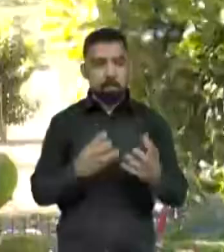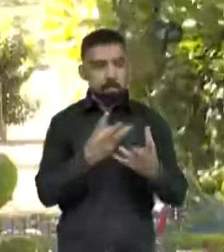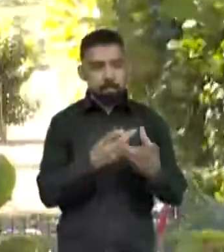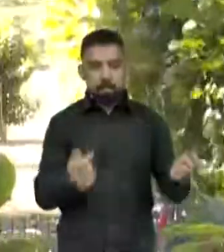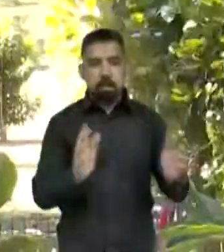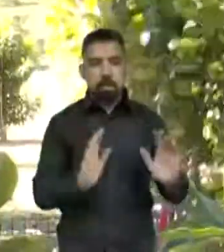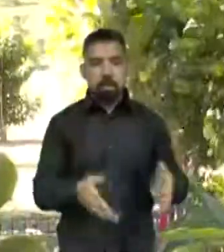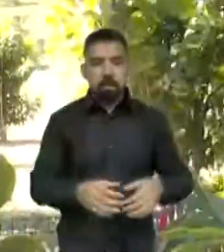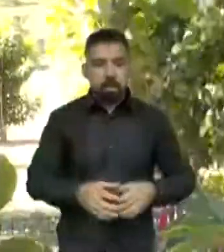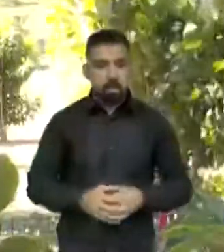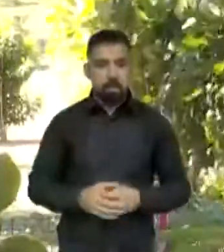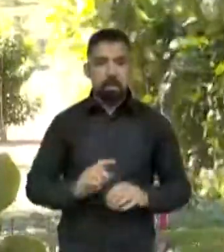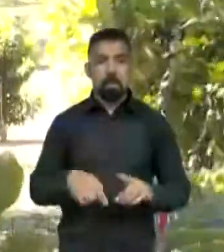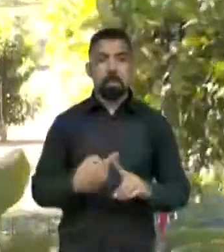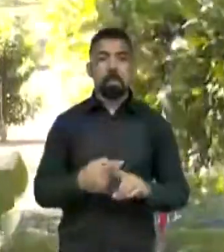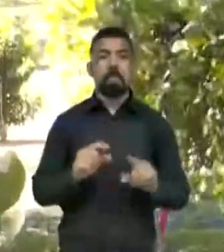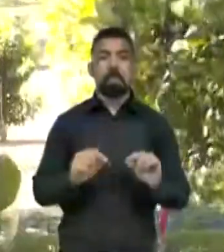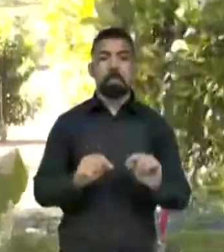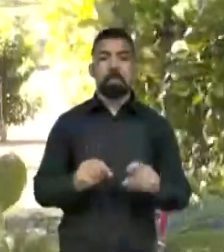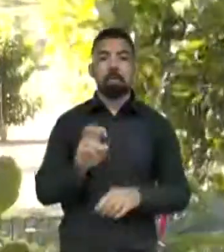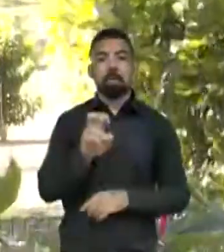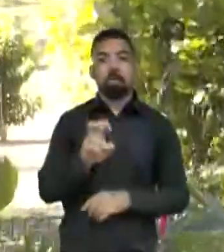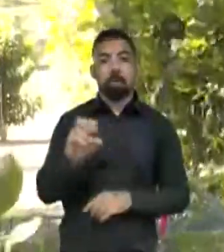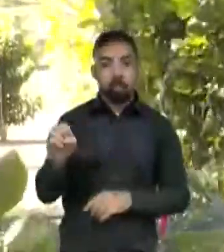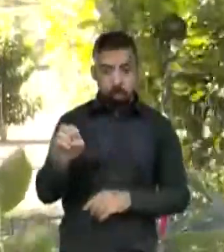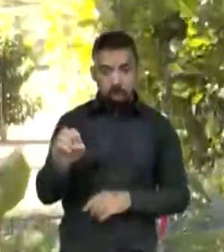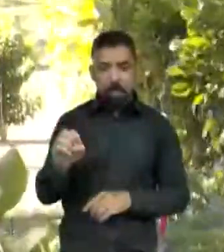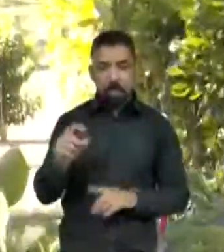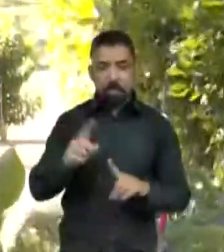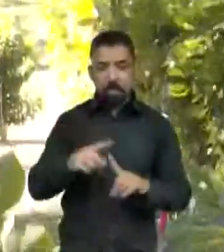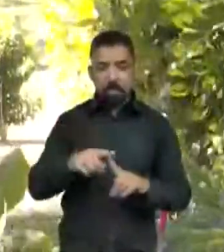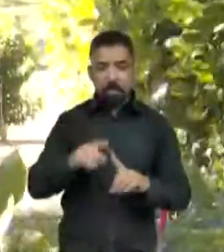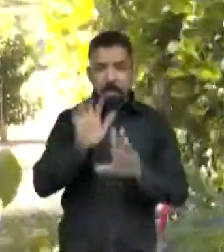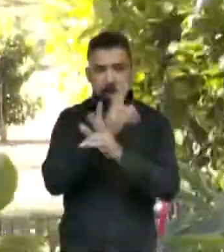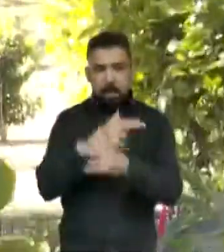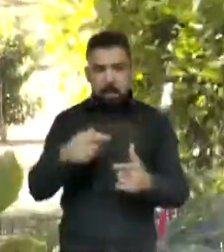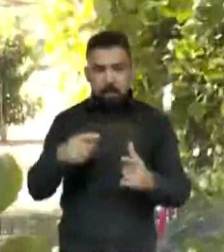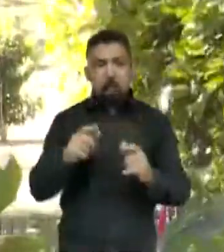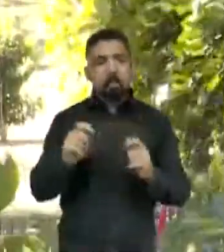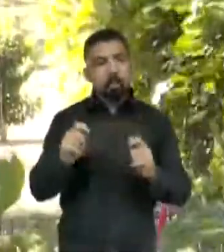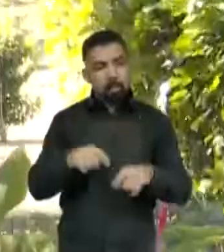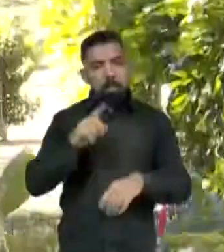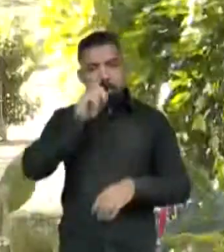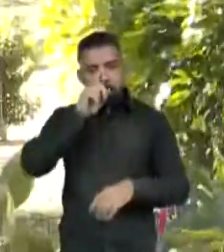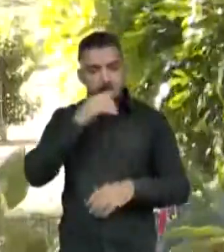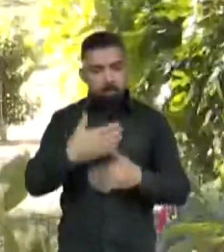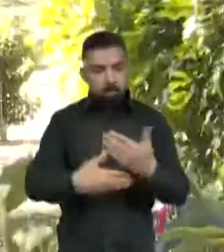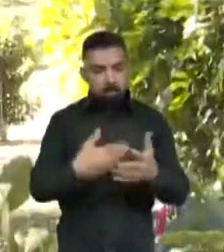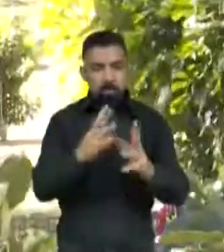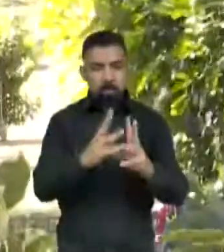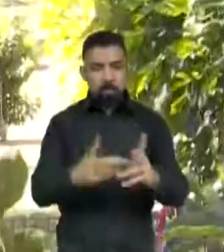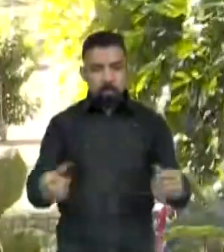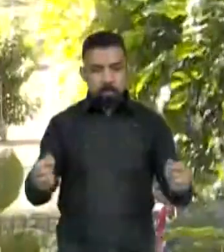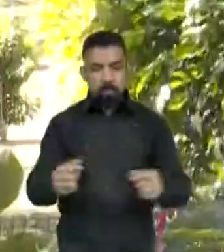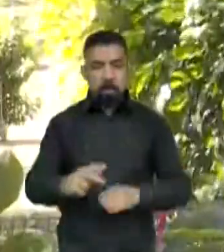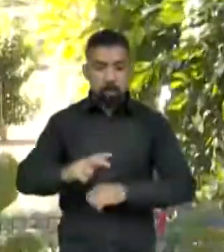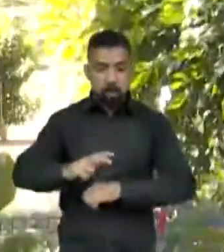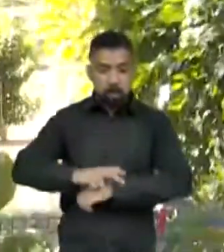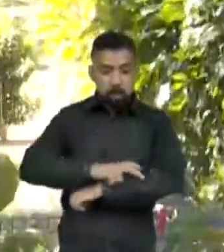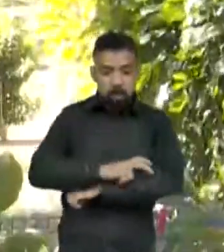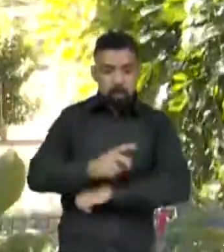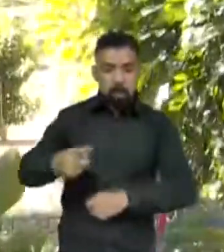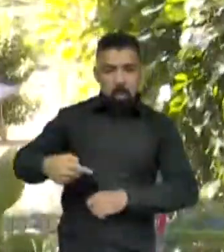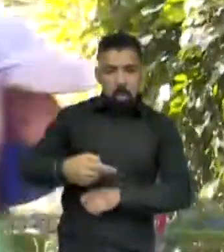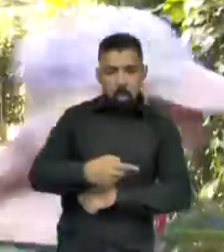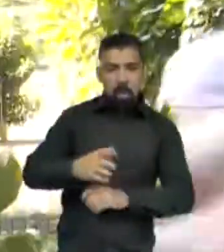Fora isso, nós temos mais de 50 espécies que estão ameaçadas de extinção em termos de ave. Sobre répteis, nós temos 11 nessa